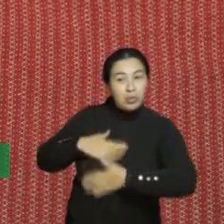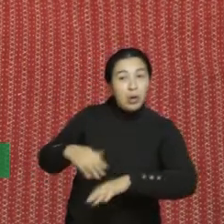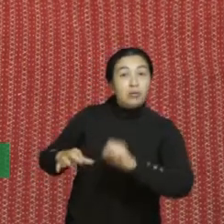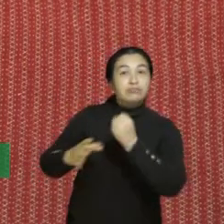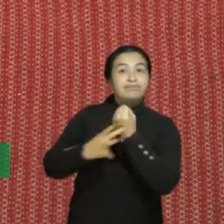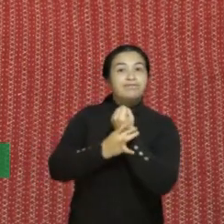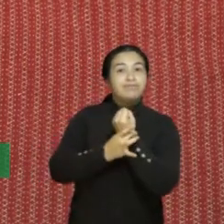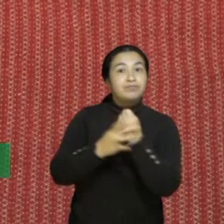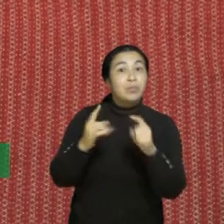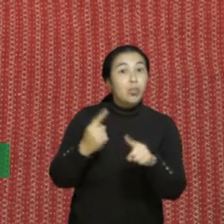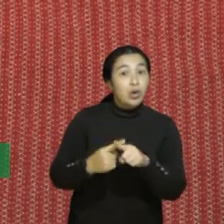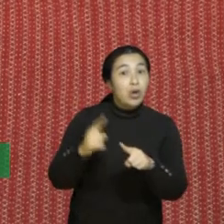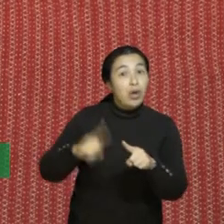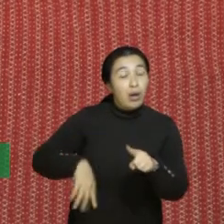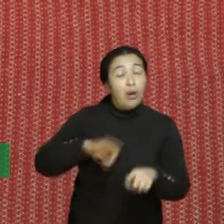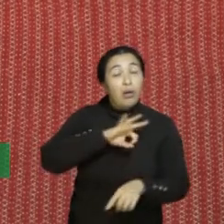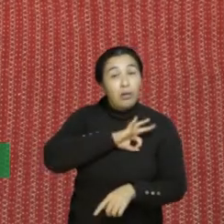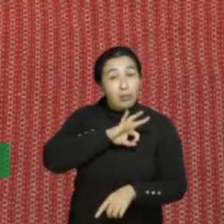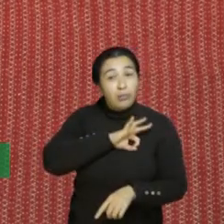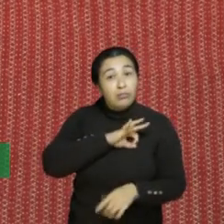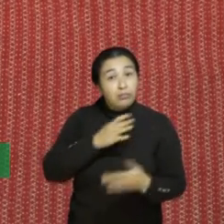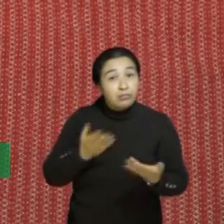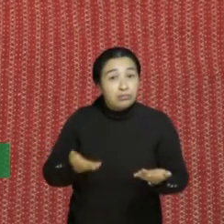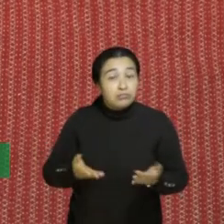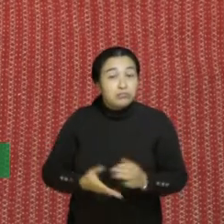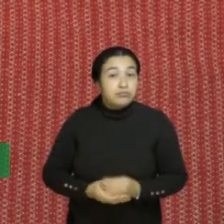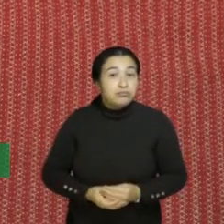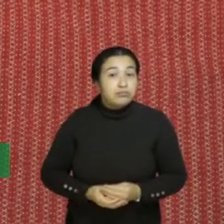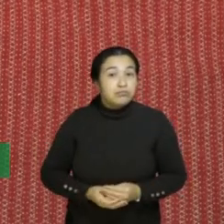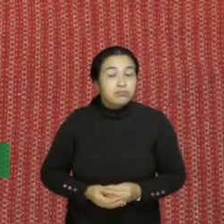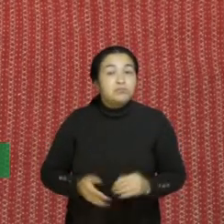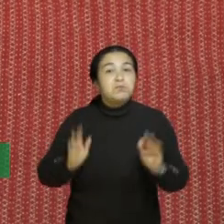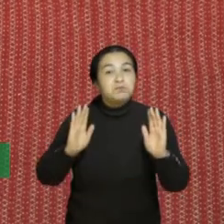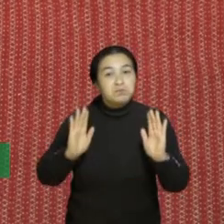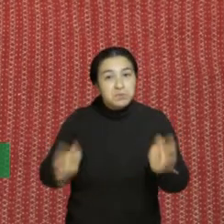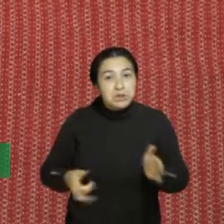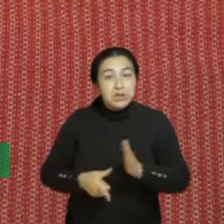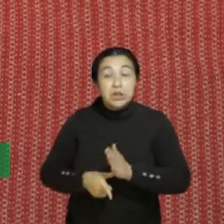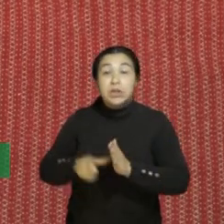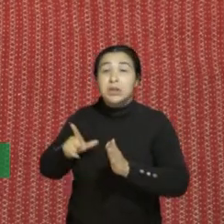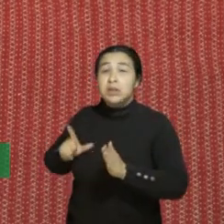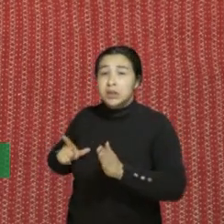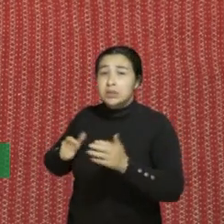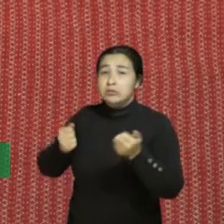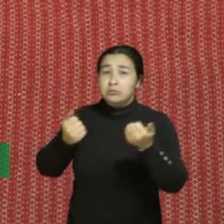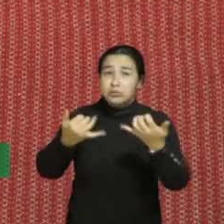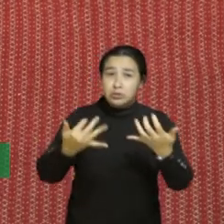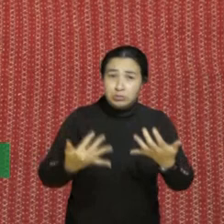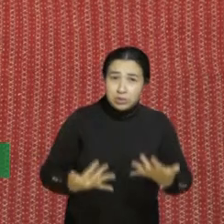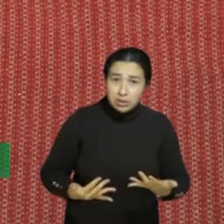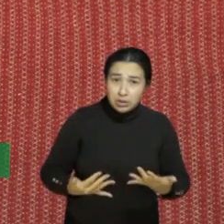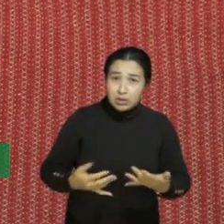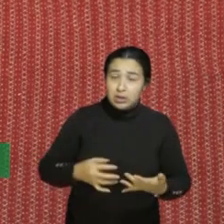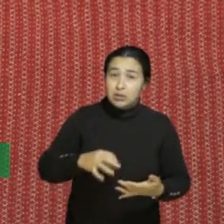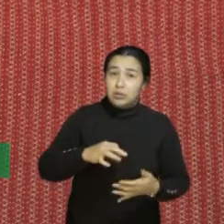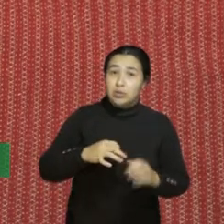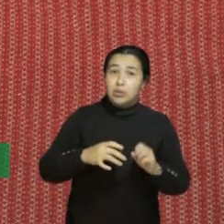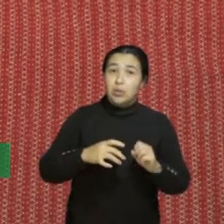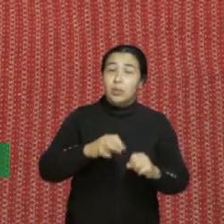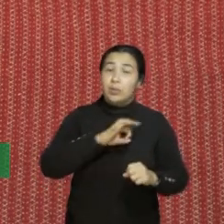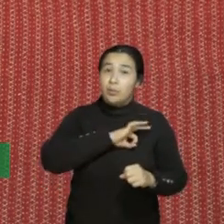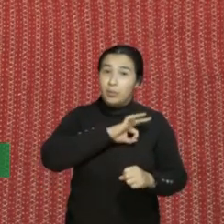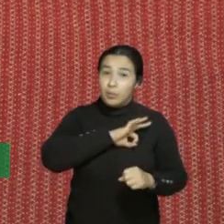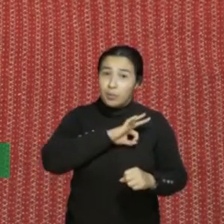Polícia Rodoviária Estadual. E já foi passado, através de diligências, para a Polícia Rodoviária Estadual e